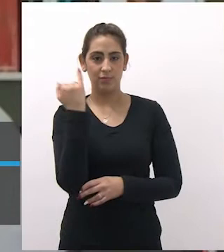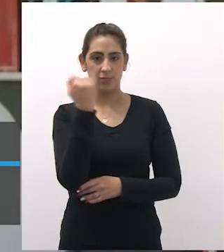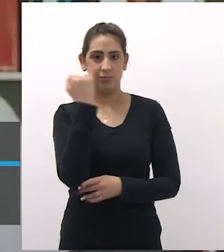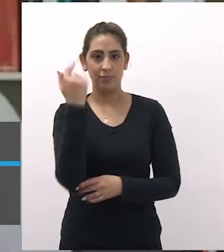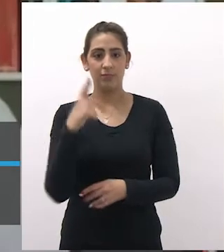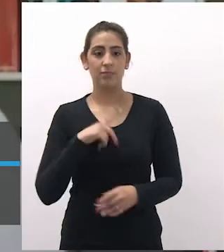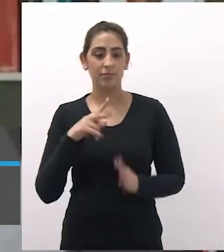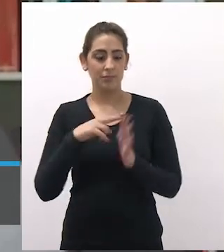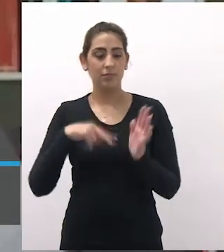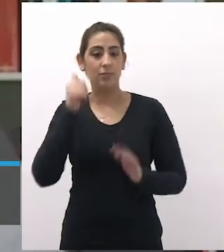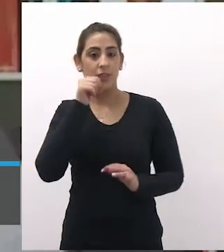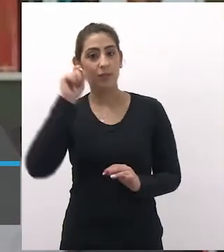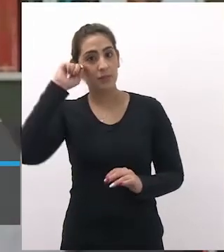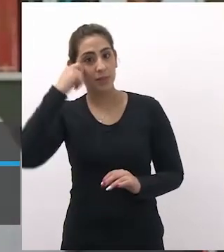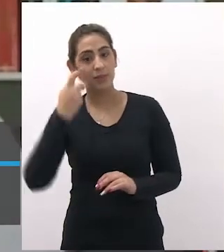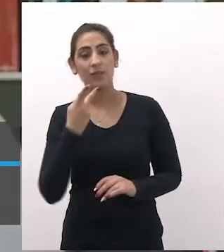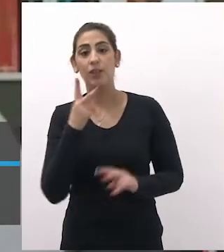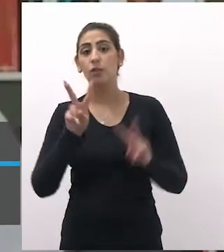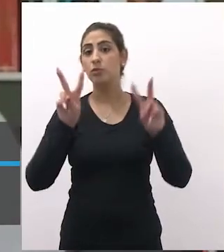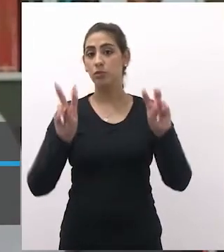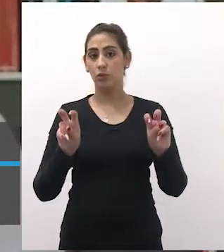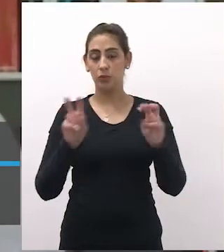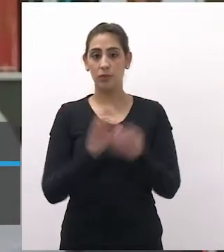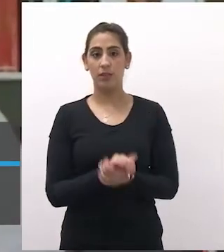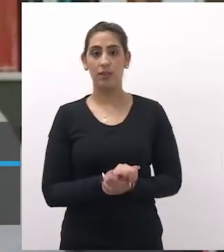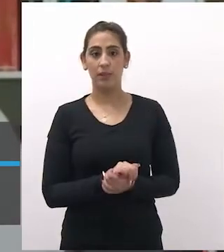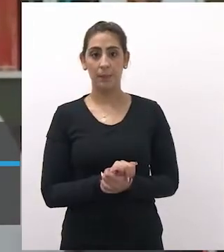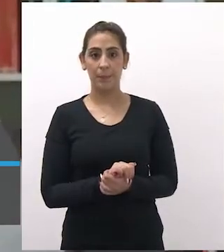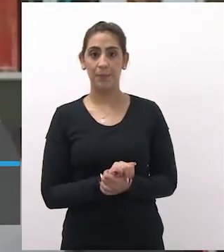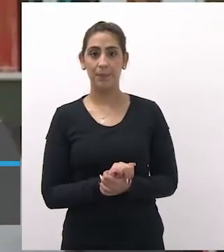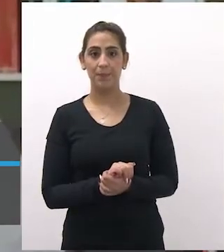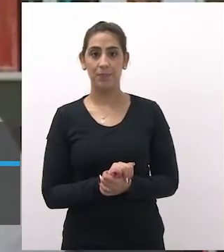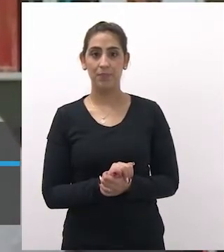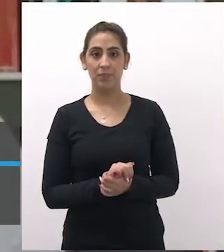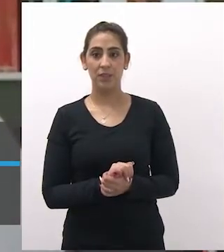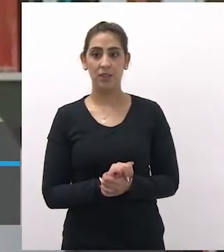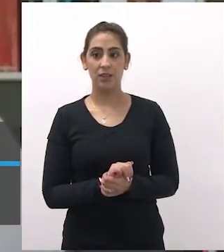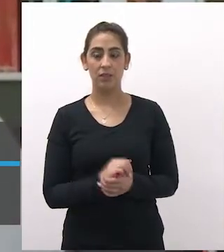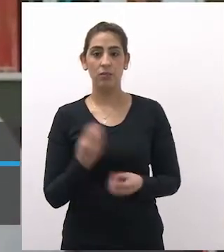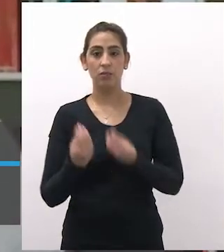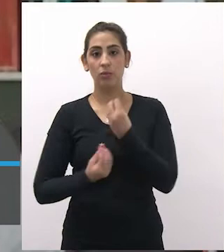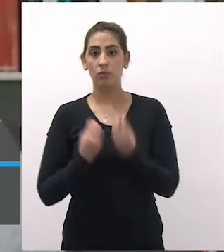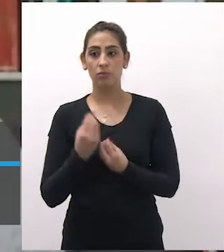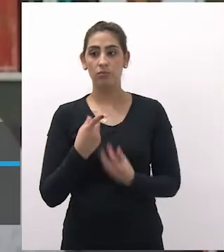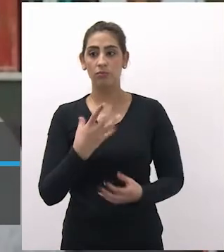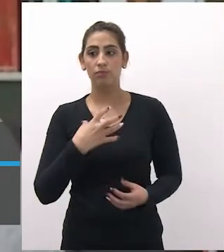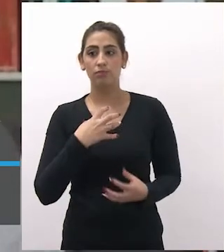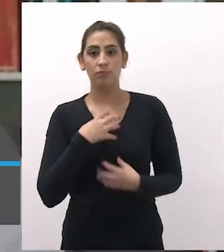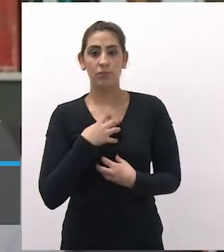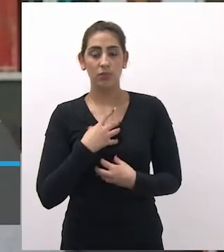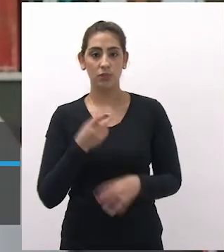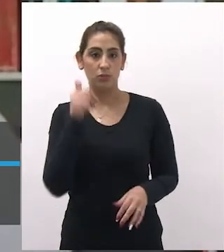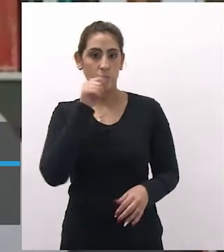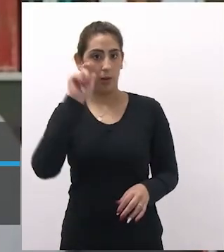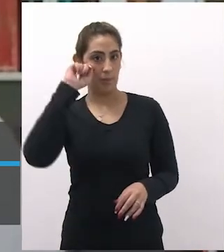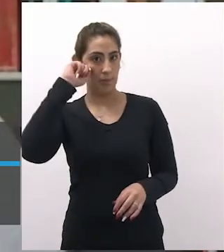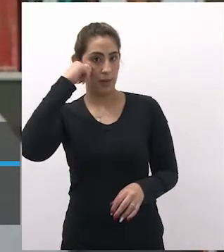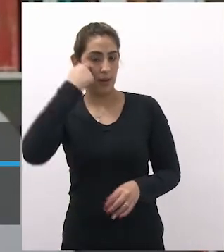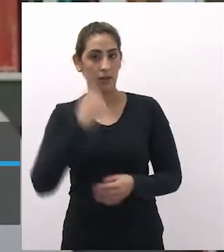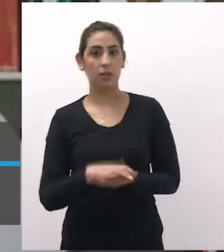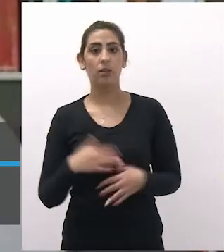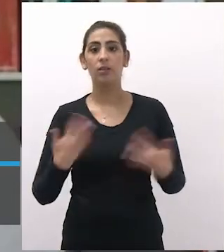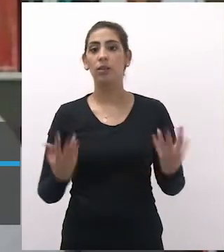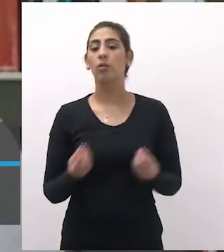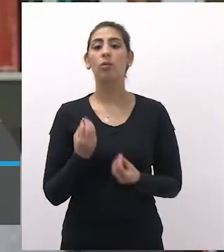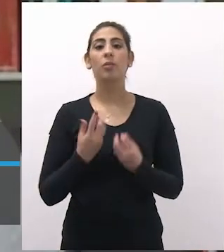Mulheres Pretas, falando sobre como era que Jacira se sentia enquanto mulher preta. Então, para